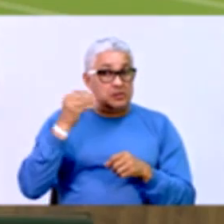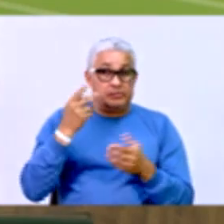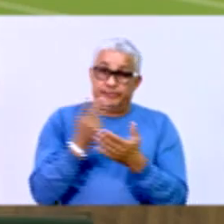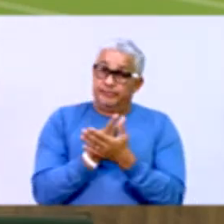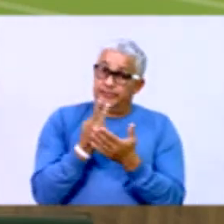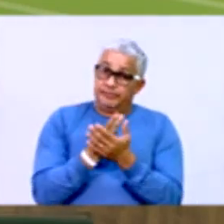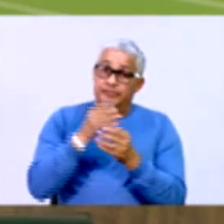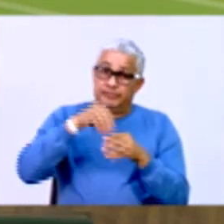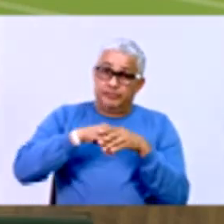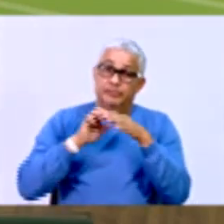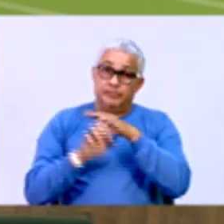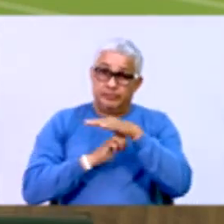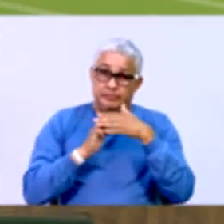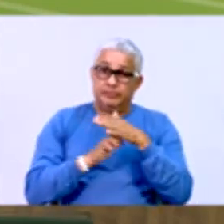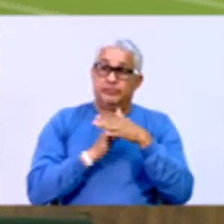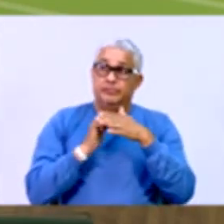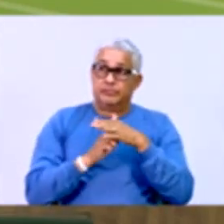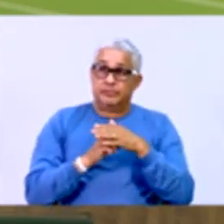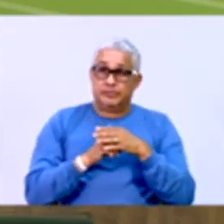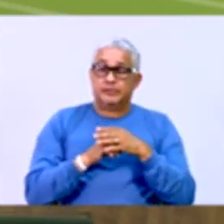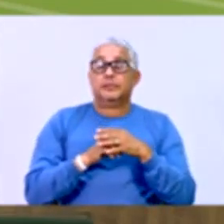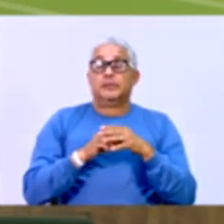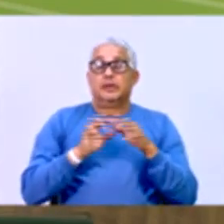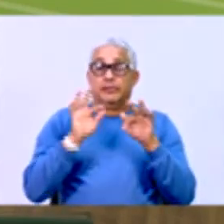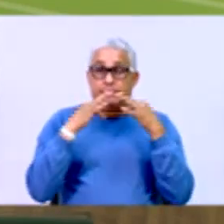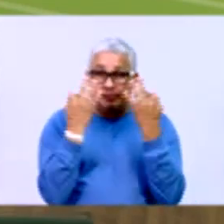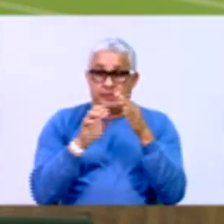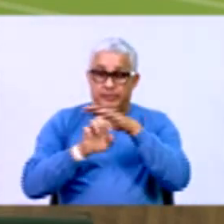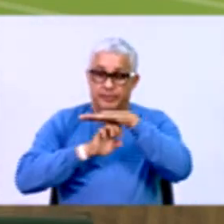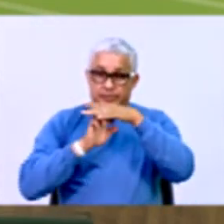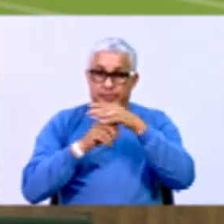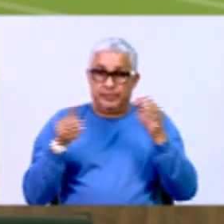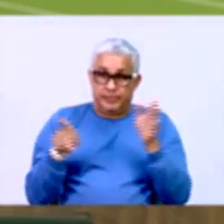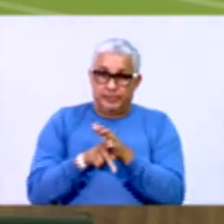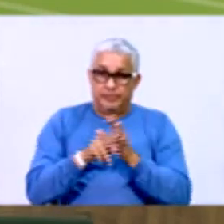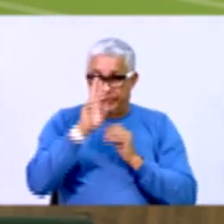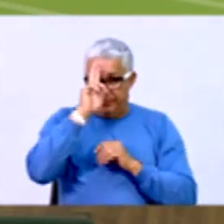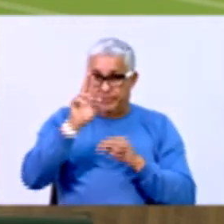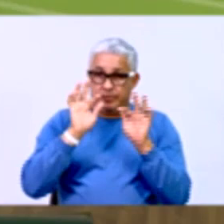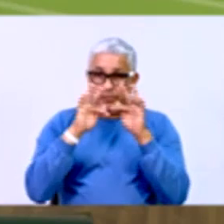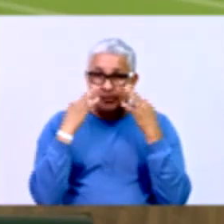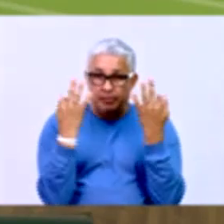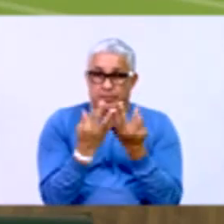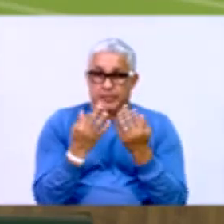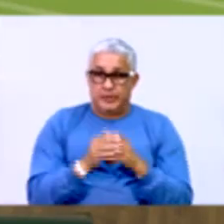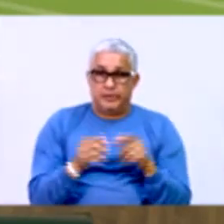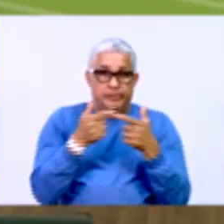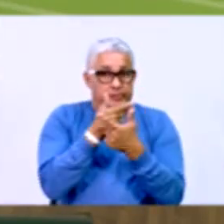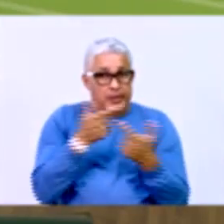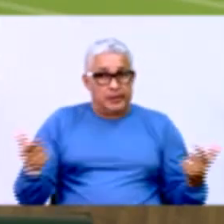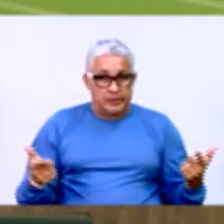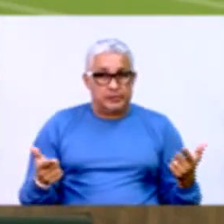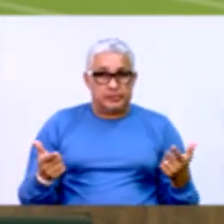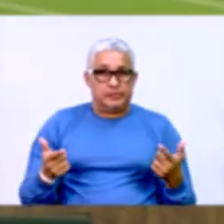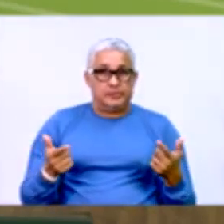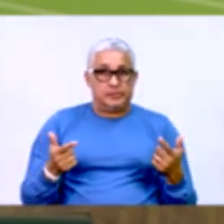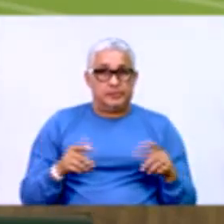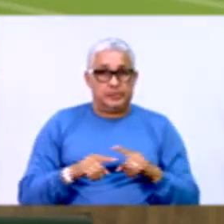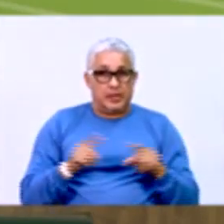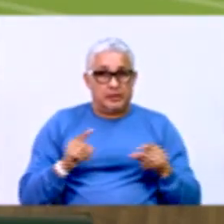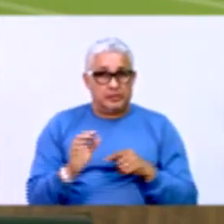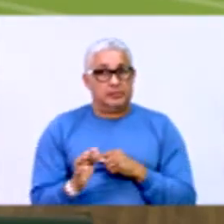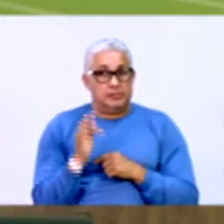tá meio essa empresa familiar aí que o senhor acabou de dizer, então estão contando com a sorte, né? Está dando certo por enquanto,